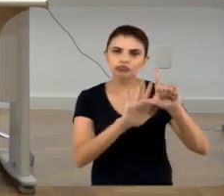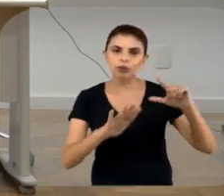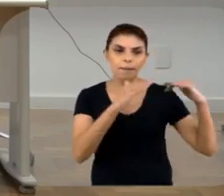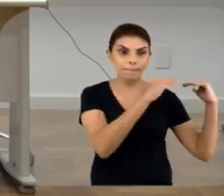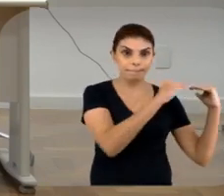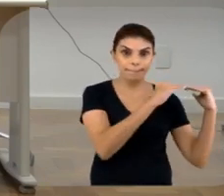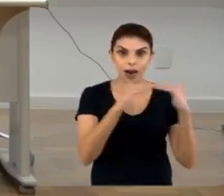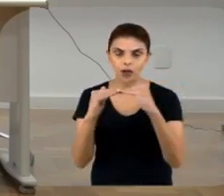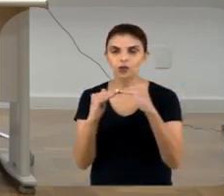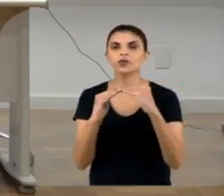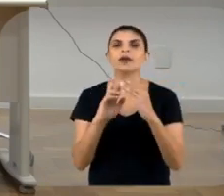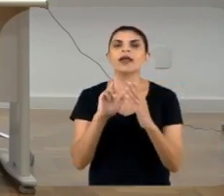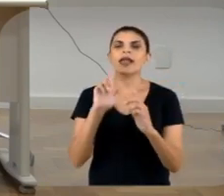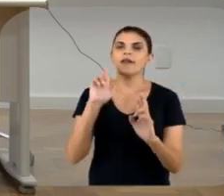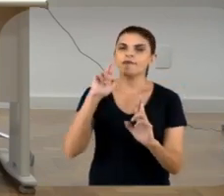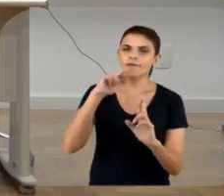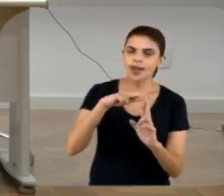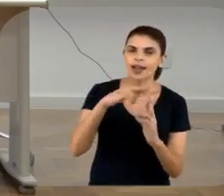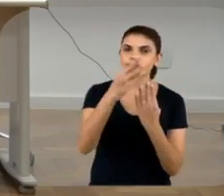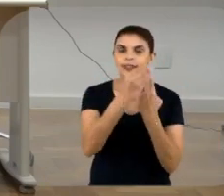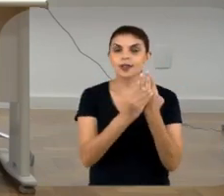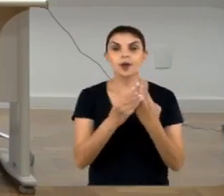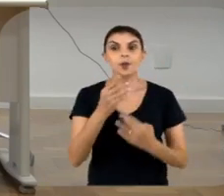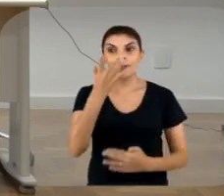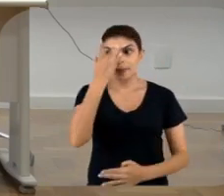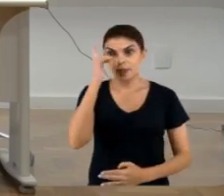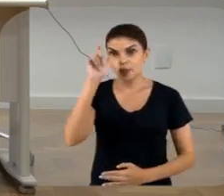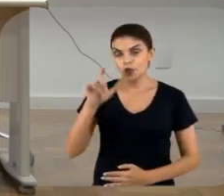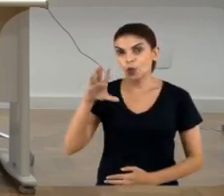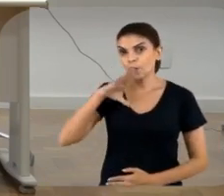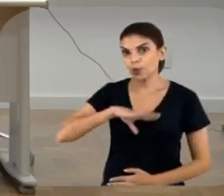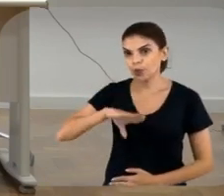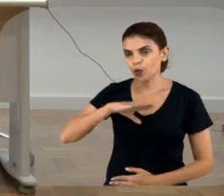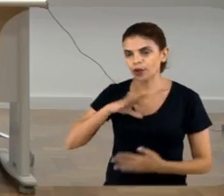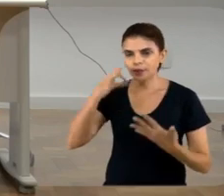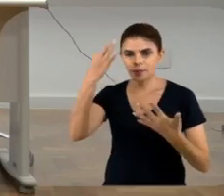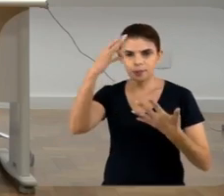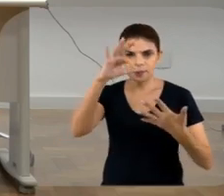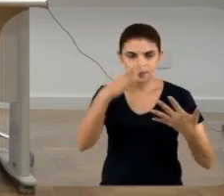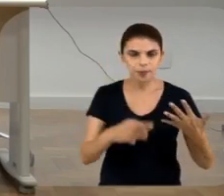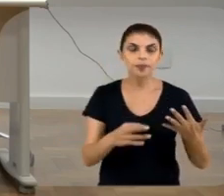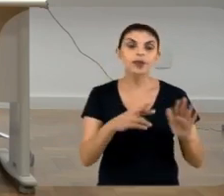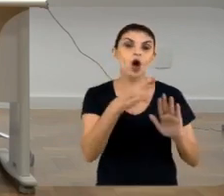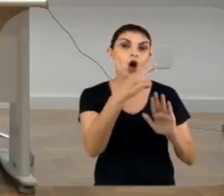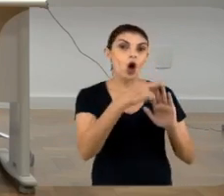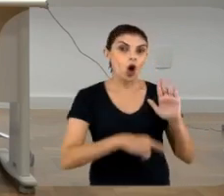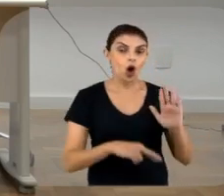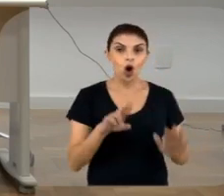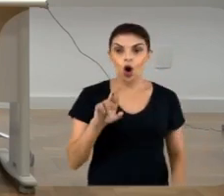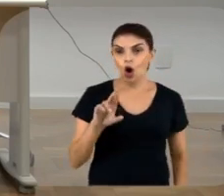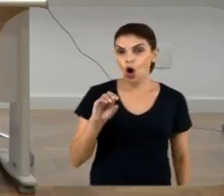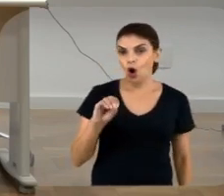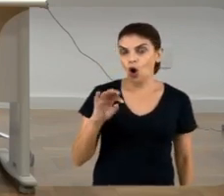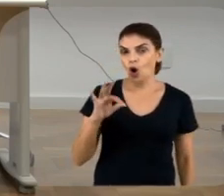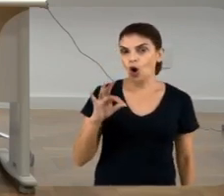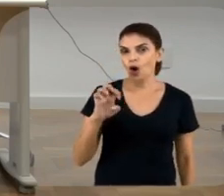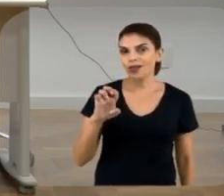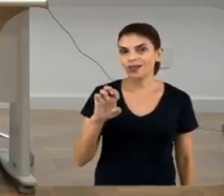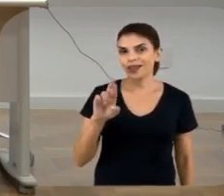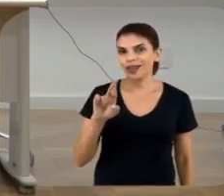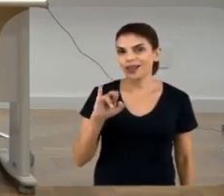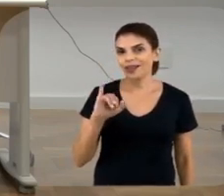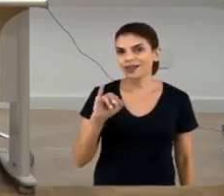da padronização das referências, revisor de português, trabalho de roteirização, que hoje no